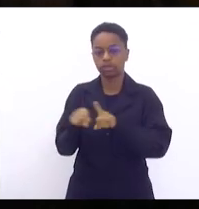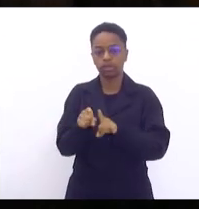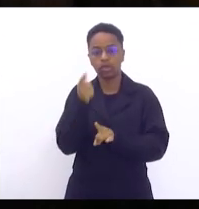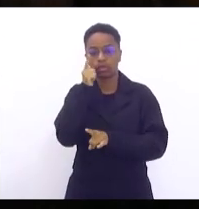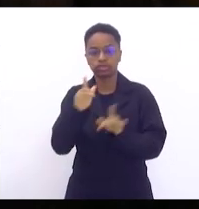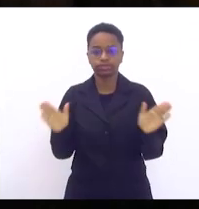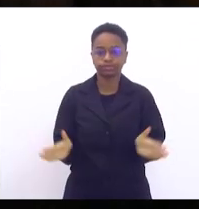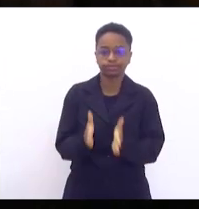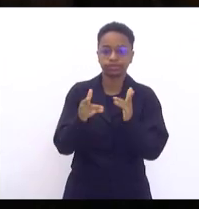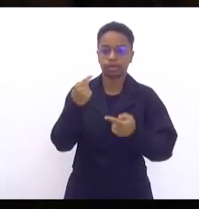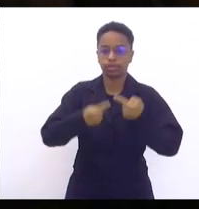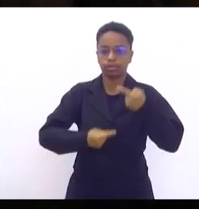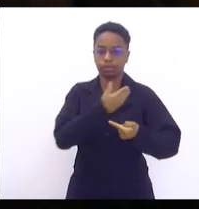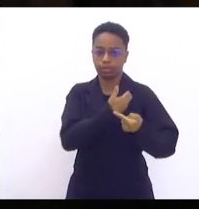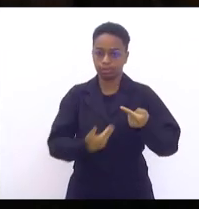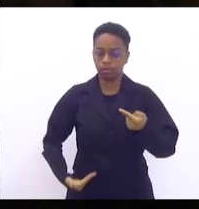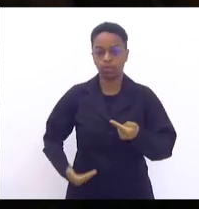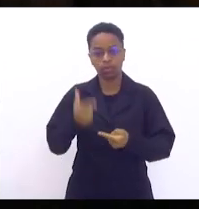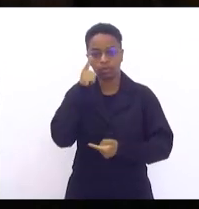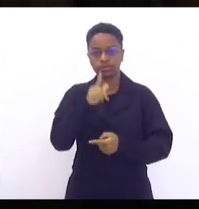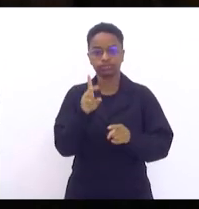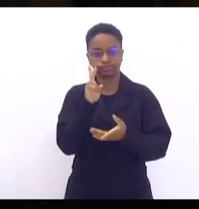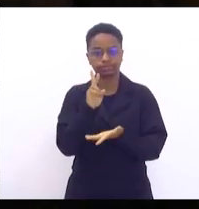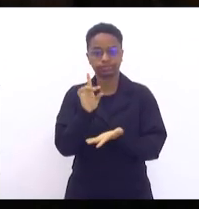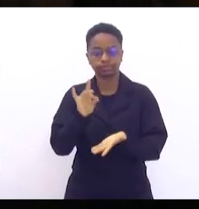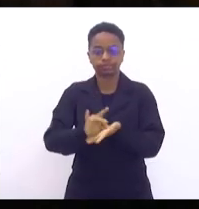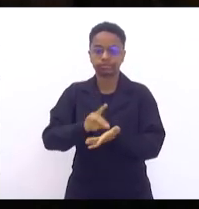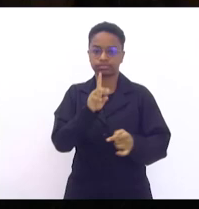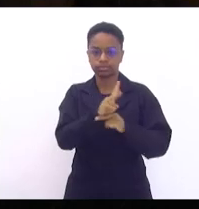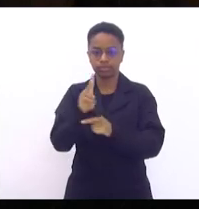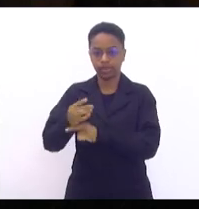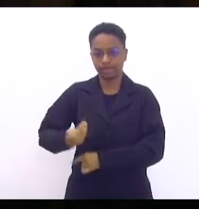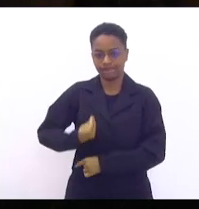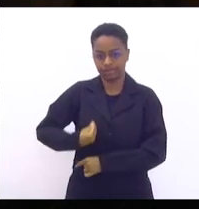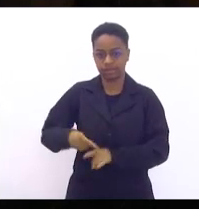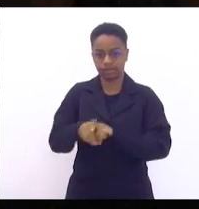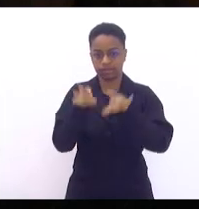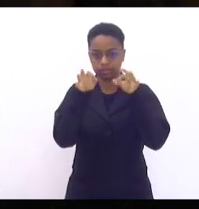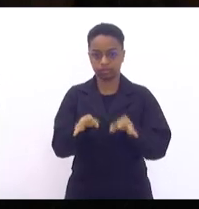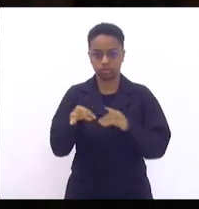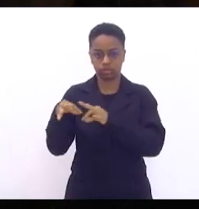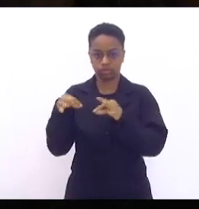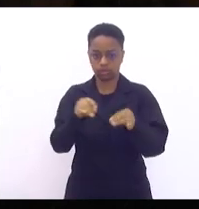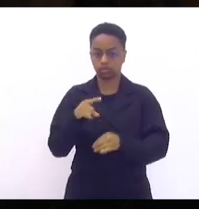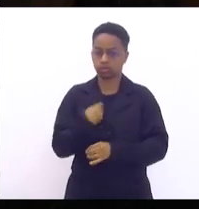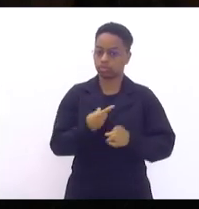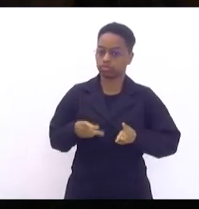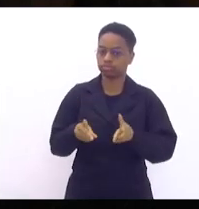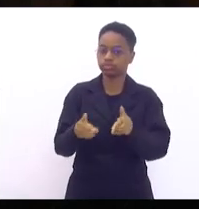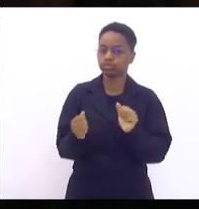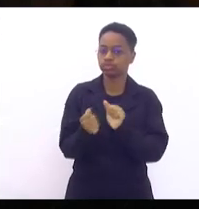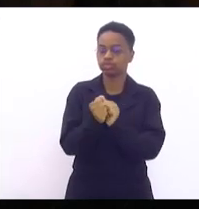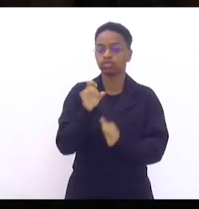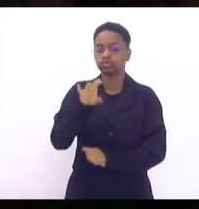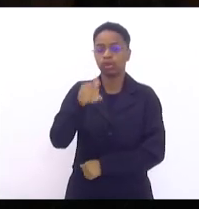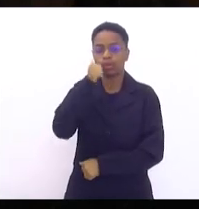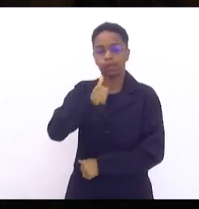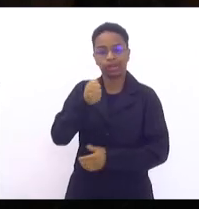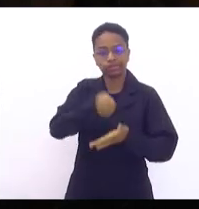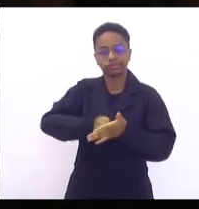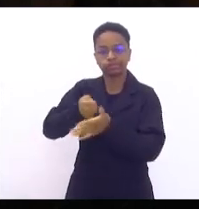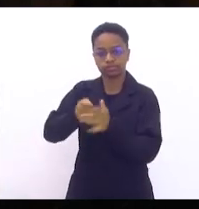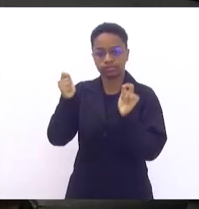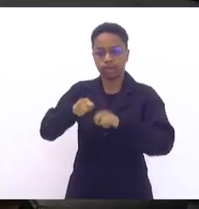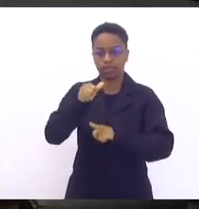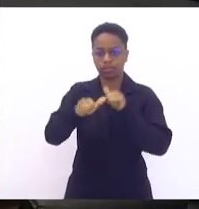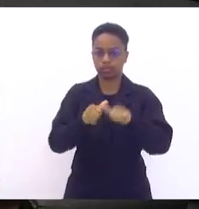políticas públicas que resguardem a vida e a dignidade de todos e todas. Vamos juntos, só a luta das mulheres muda a vida.